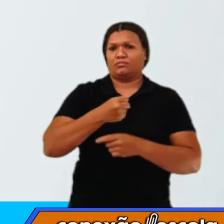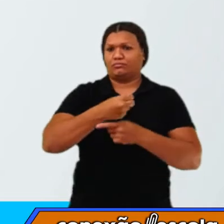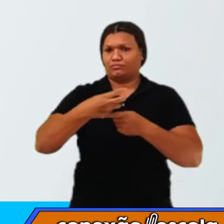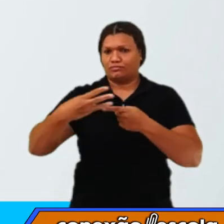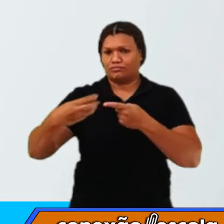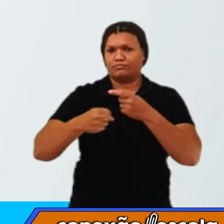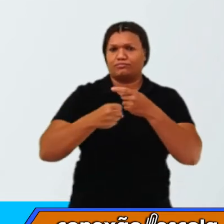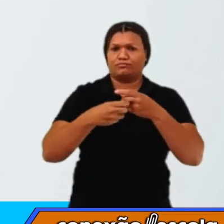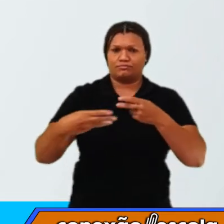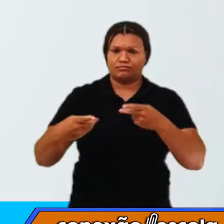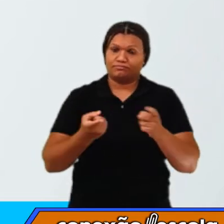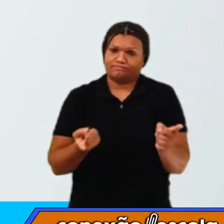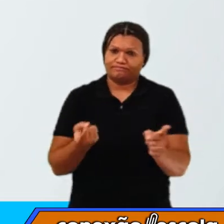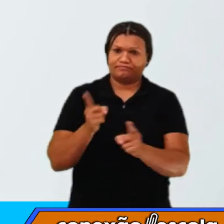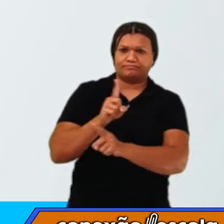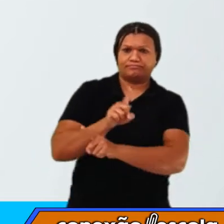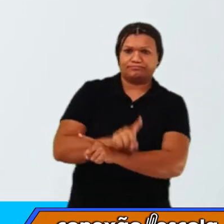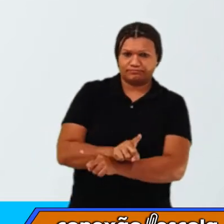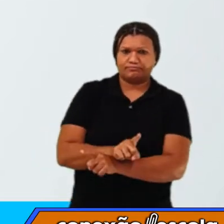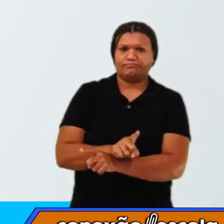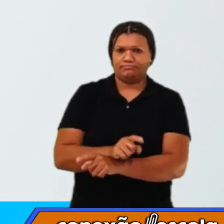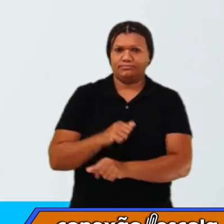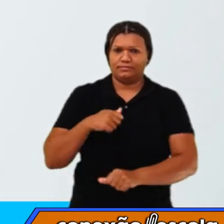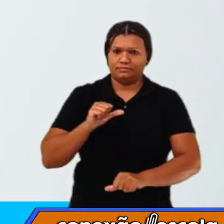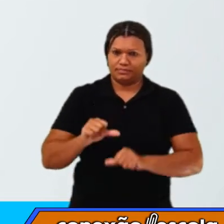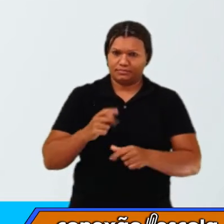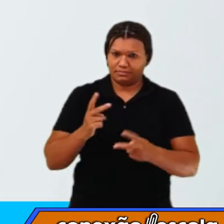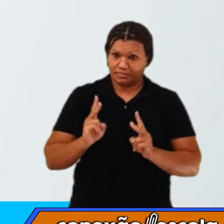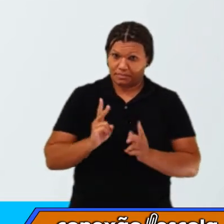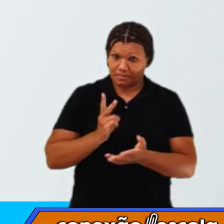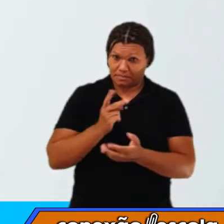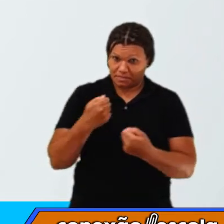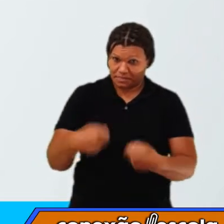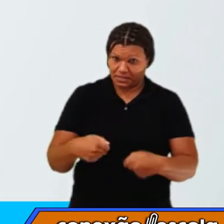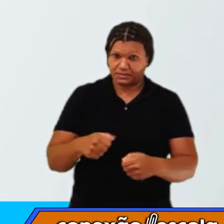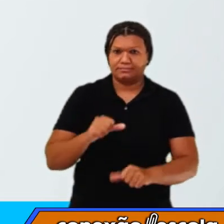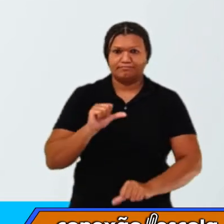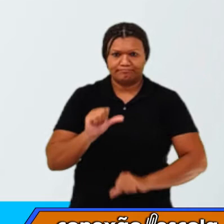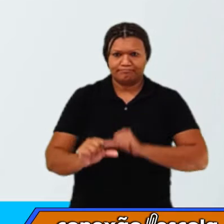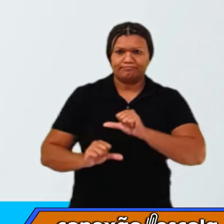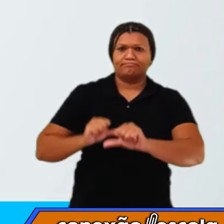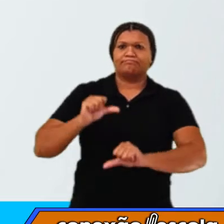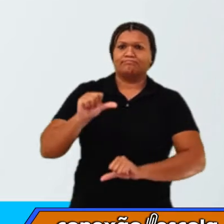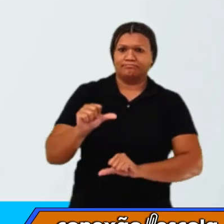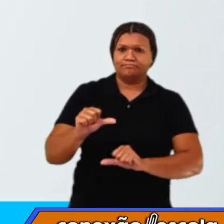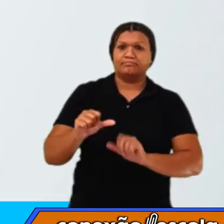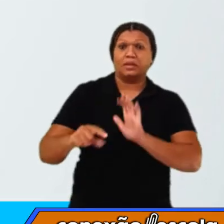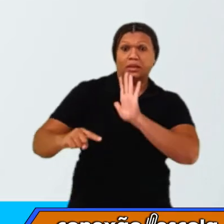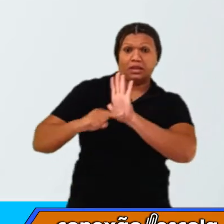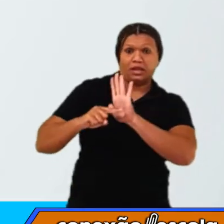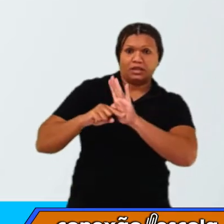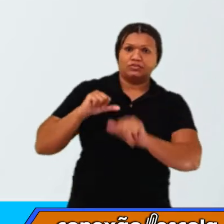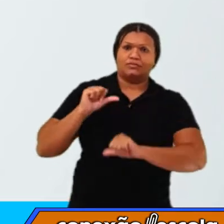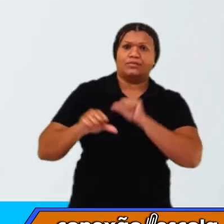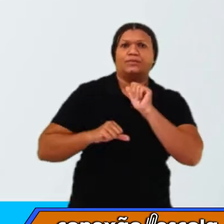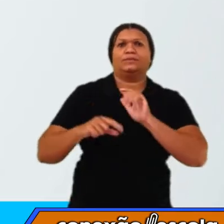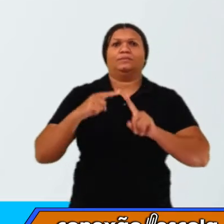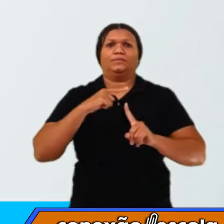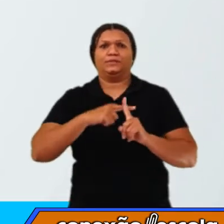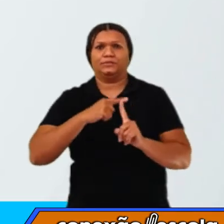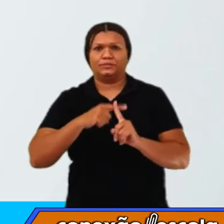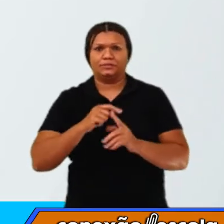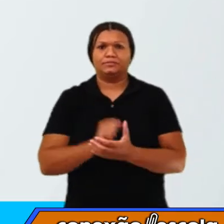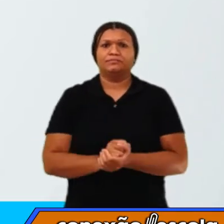inverte a base o 3 no numerador e o 2 não denominador e o sinal do expoente muda multiplica